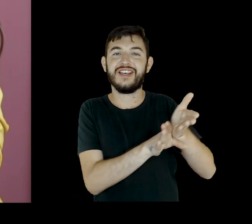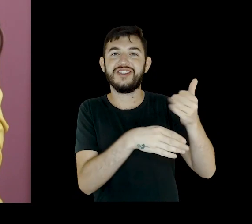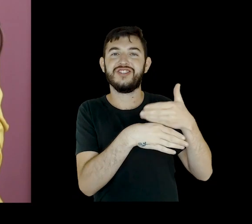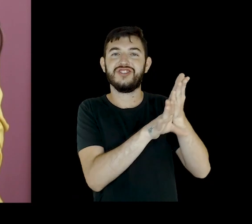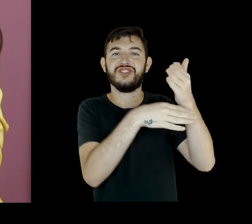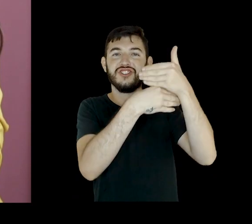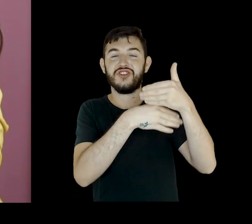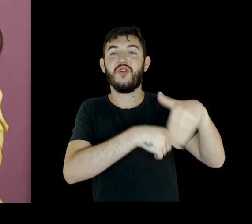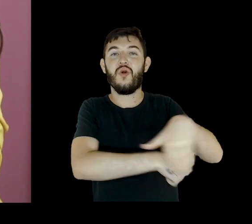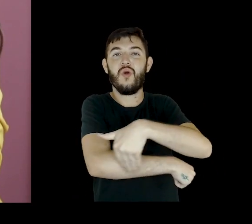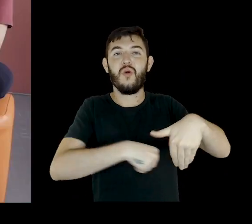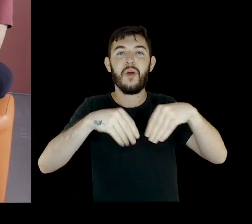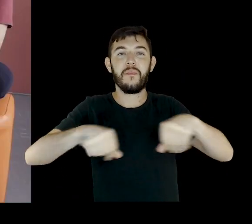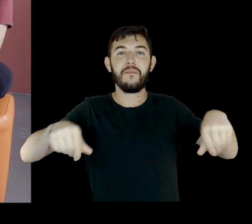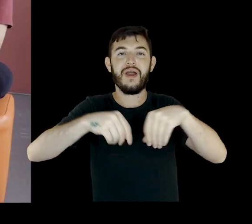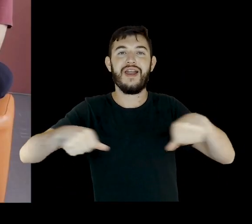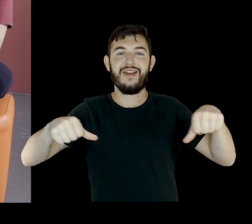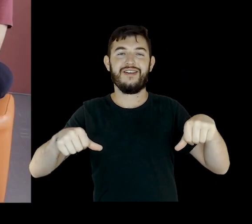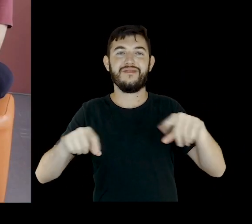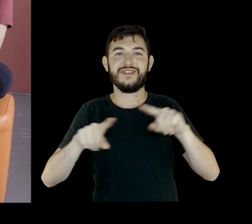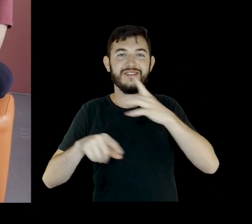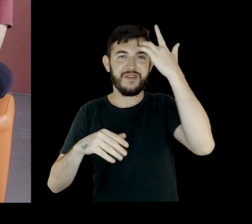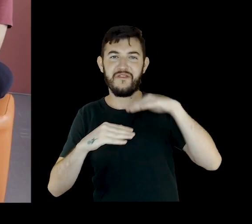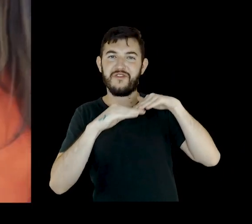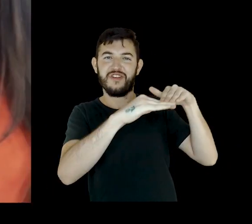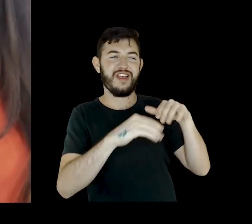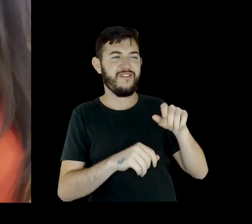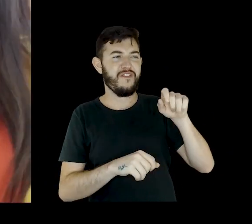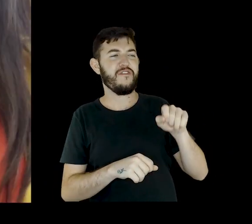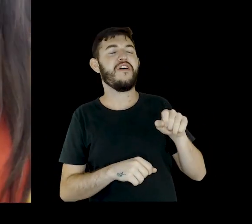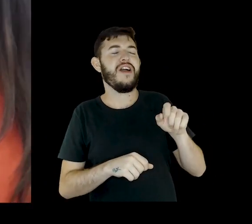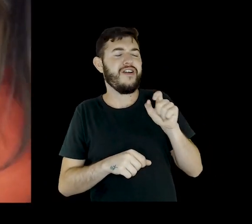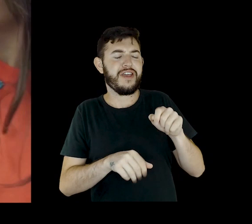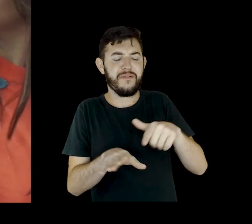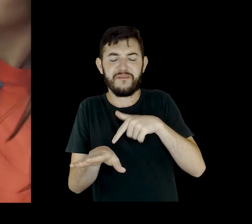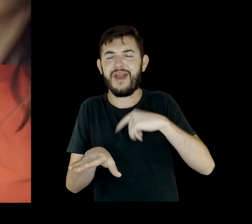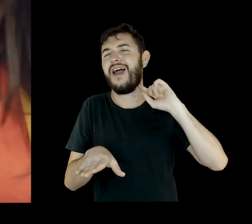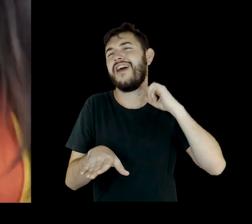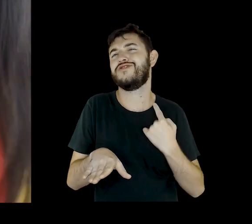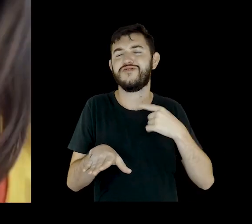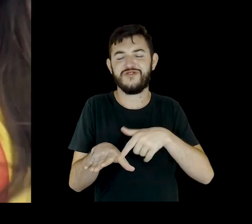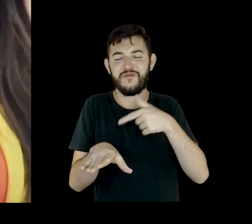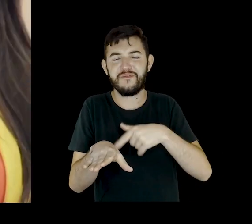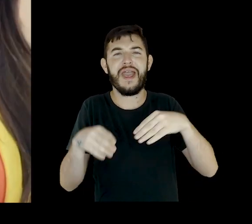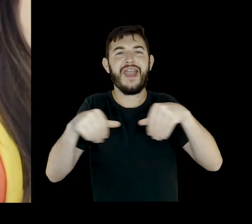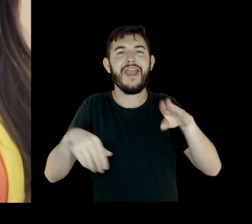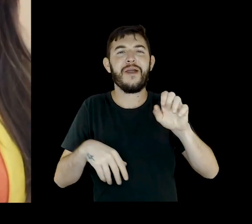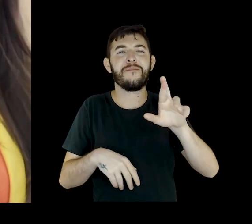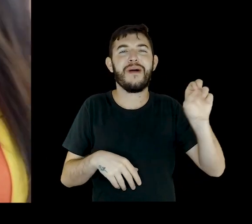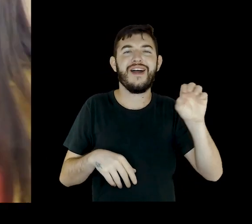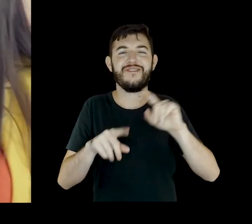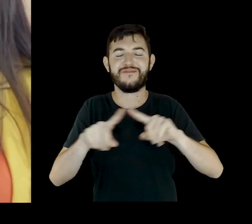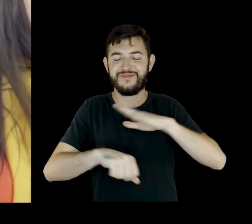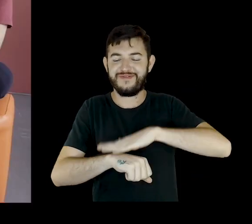tudo de tijolinho e as ruas de barro. O pessoal ficava falando pé de barro. Ixi, eu fui Isso. chamada tanto de pé de barro. Na